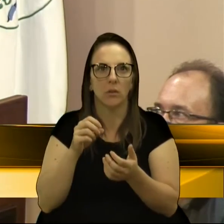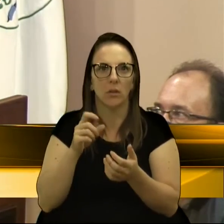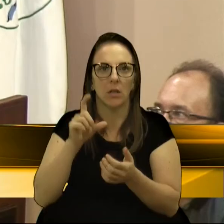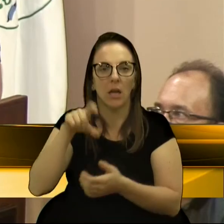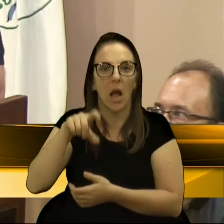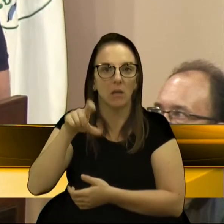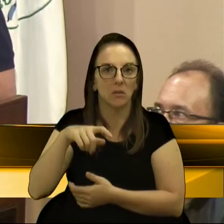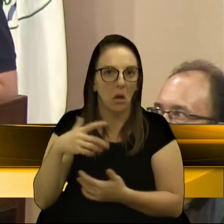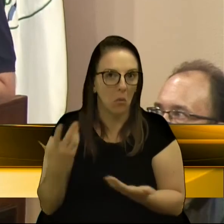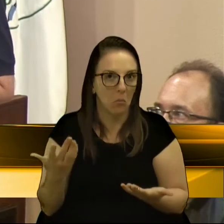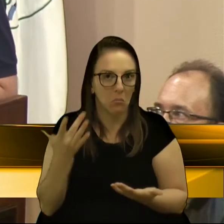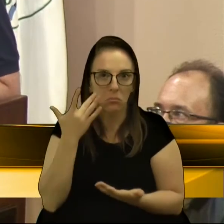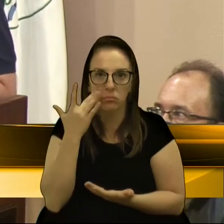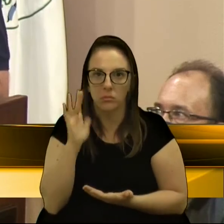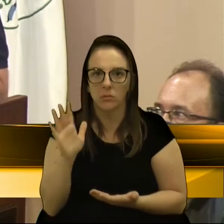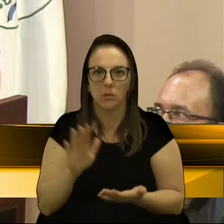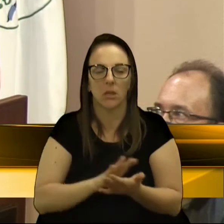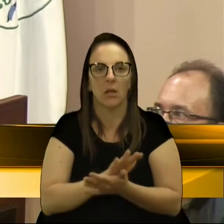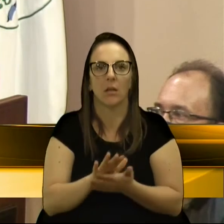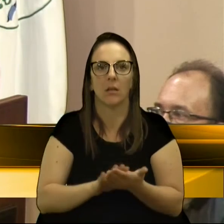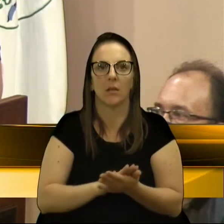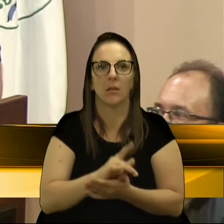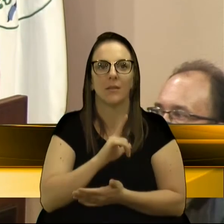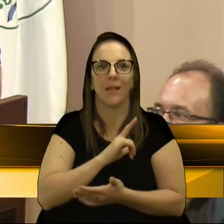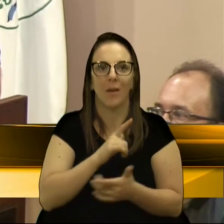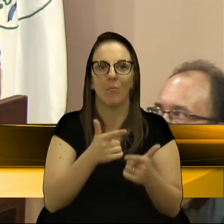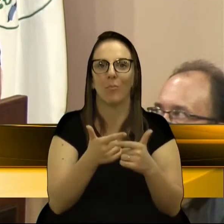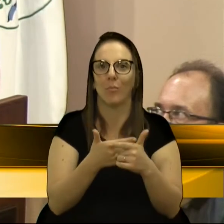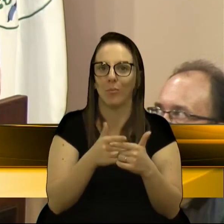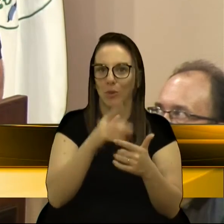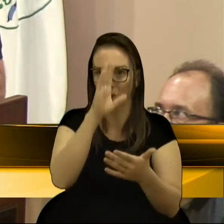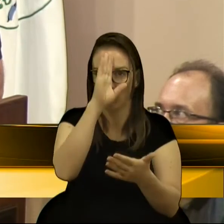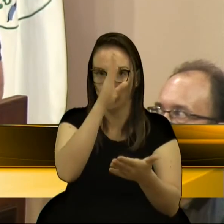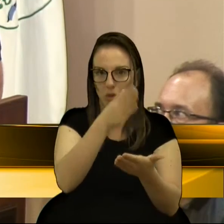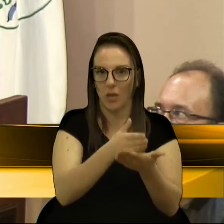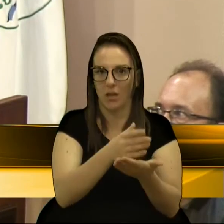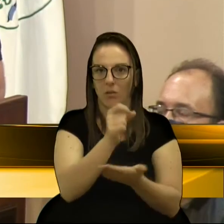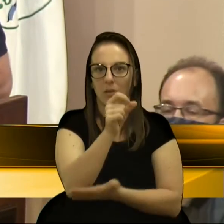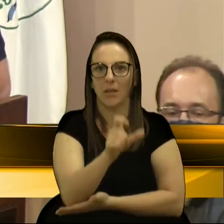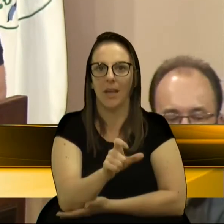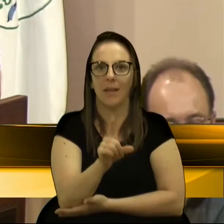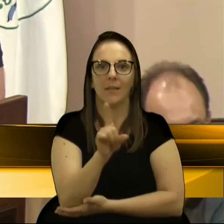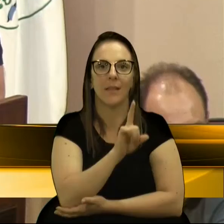sabe. Então, fere diretamente quem não é associado,